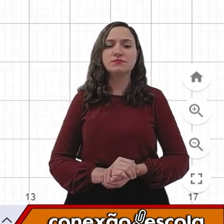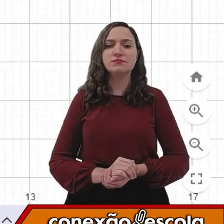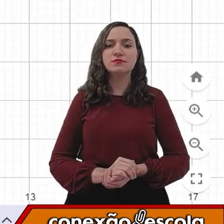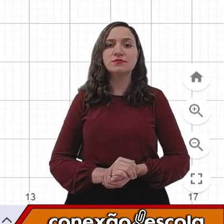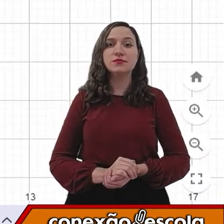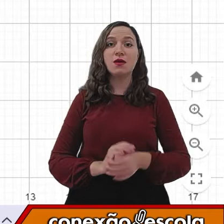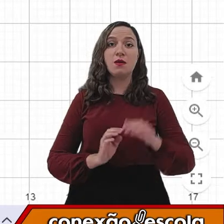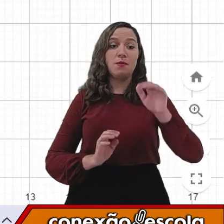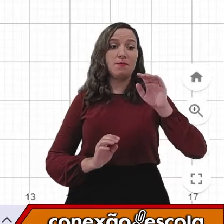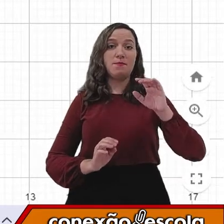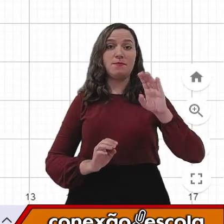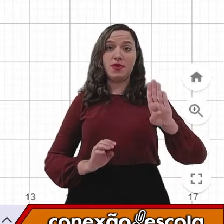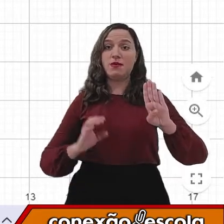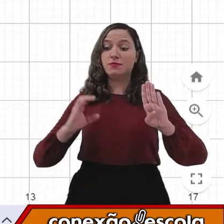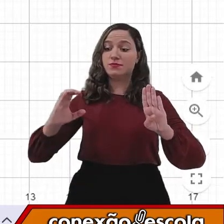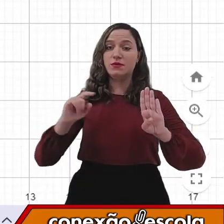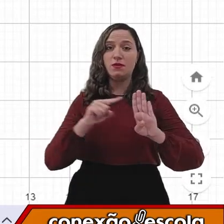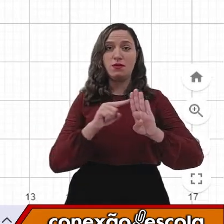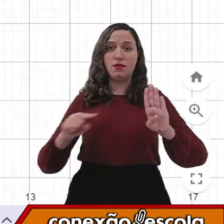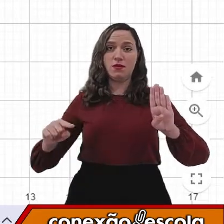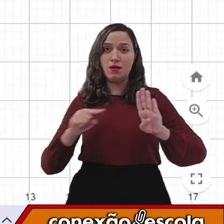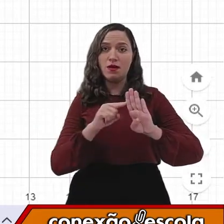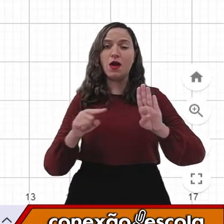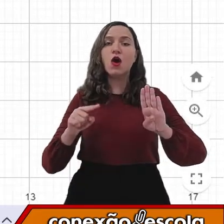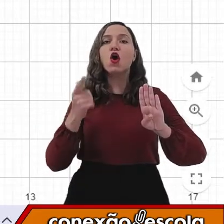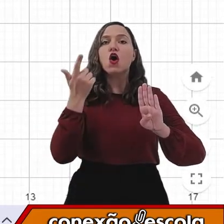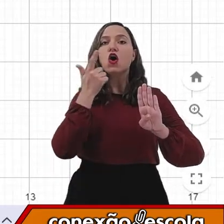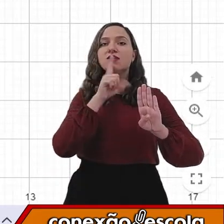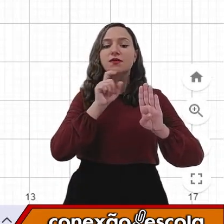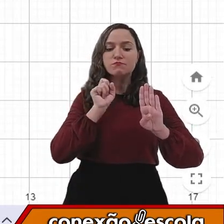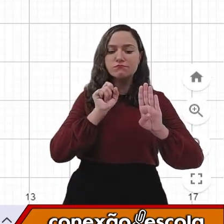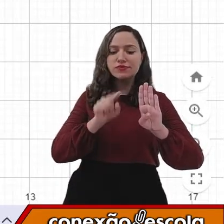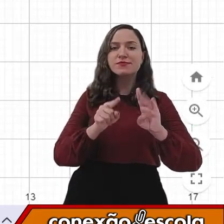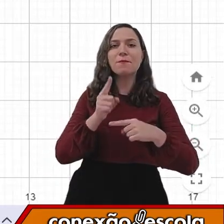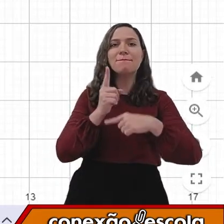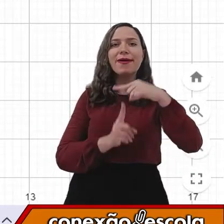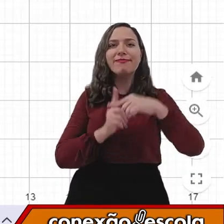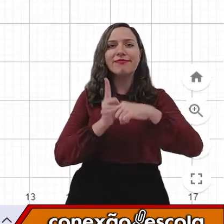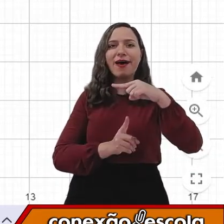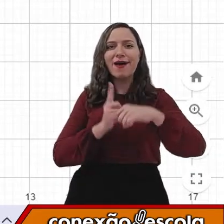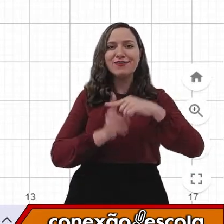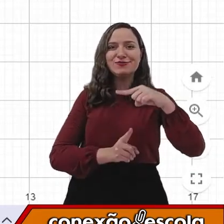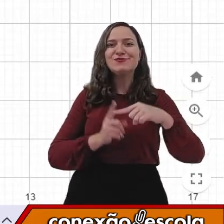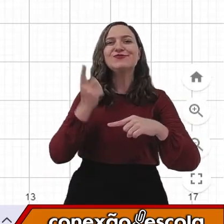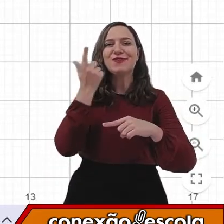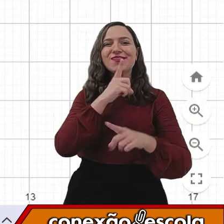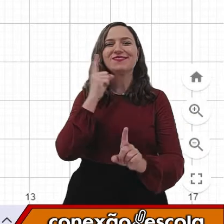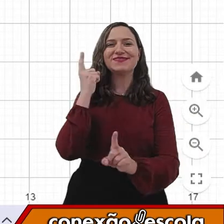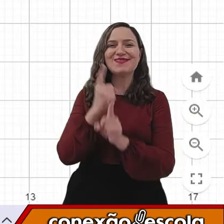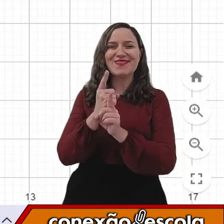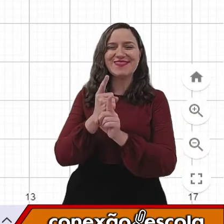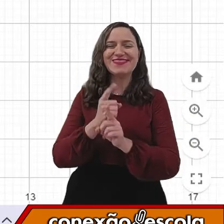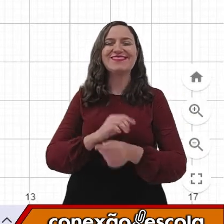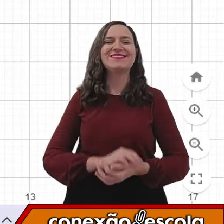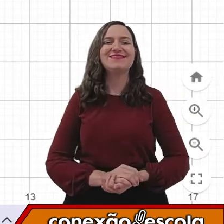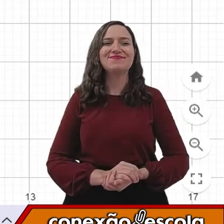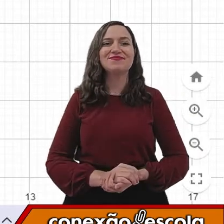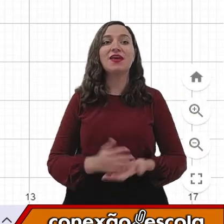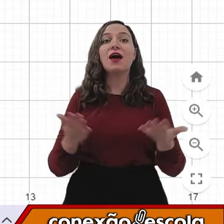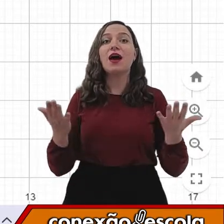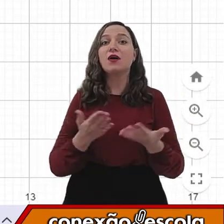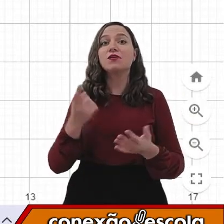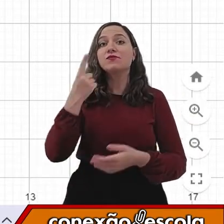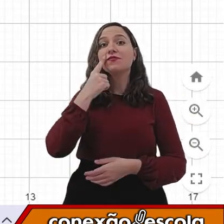eu tenho o ponto D. E o ponto D é o ponto médio do lado BC. Traçando uma